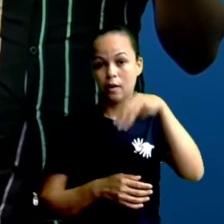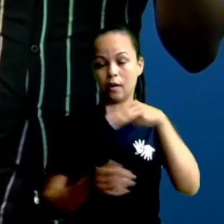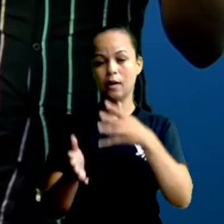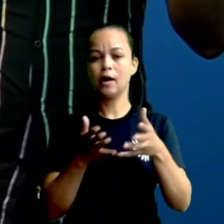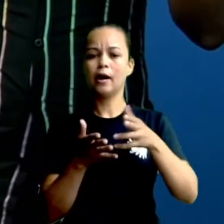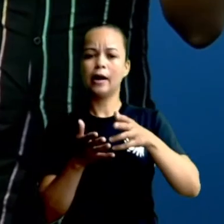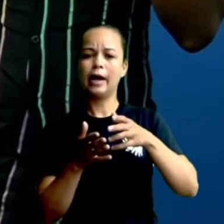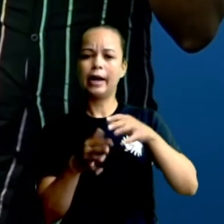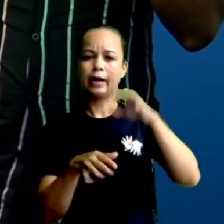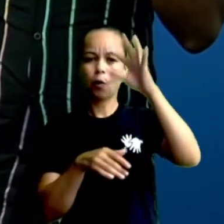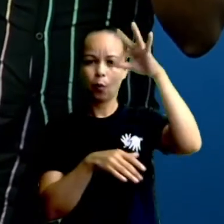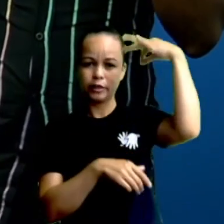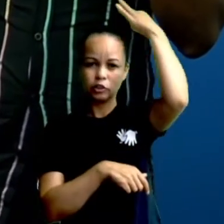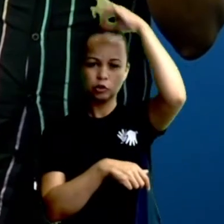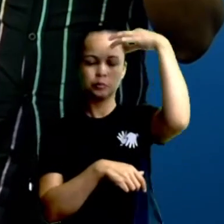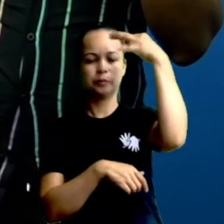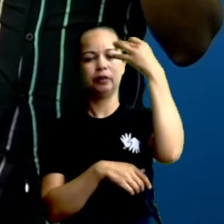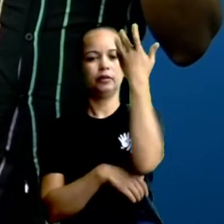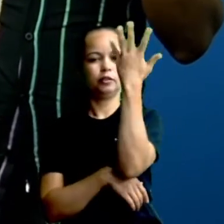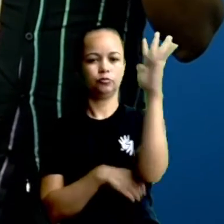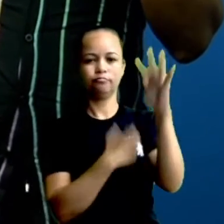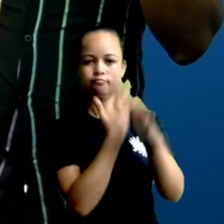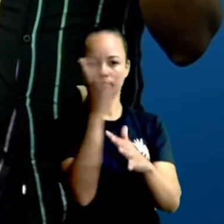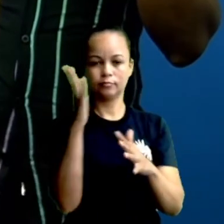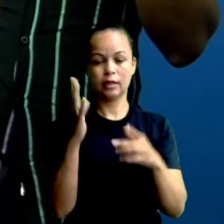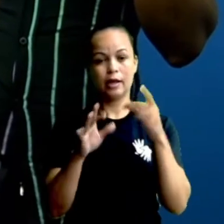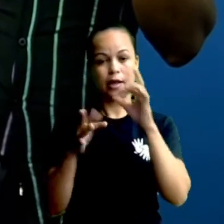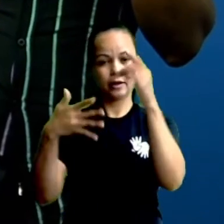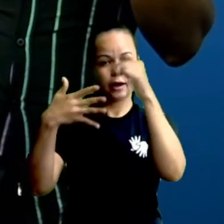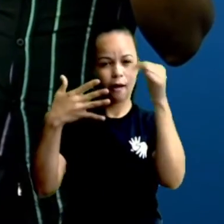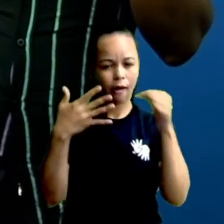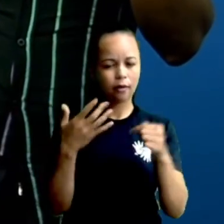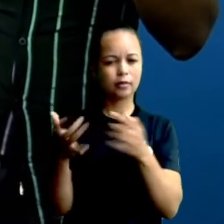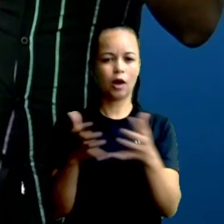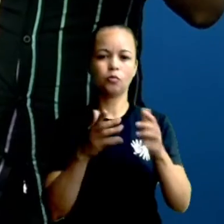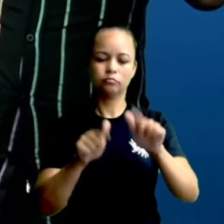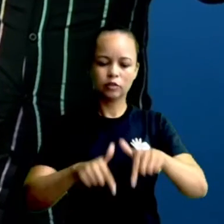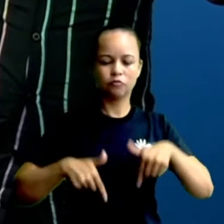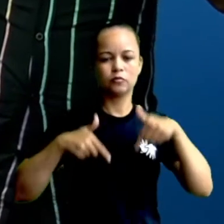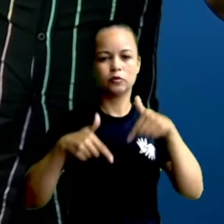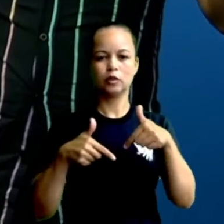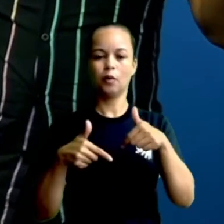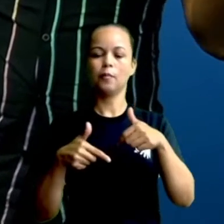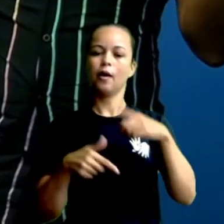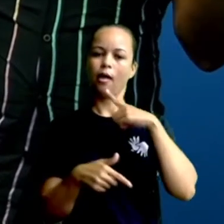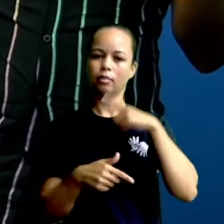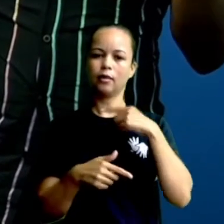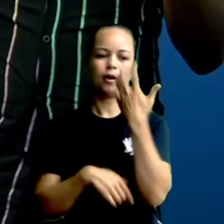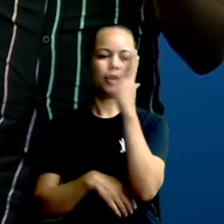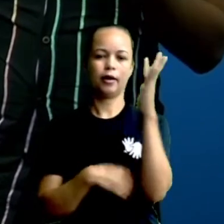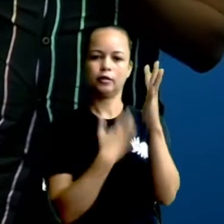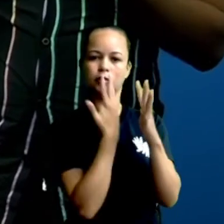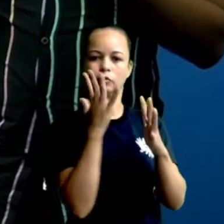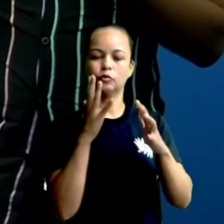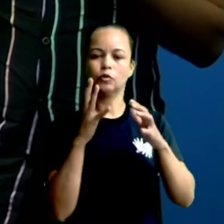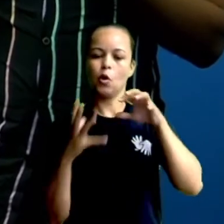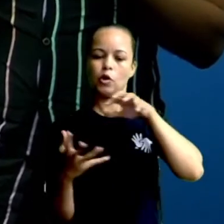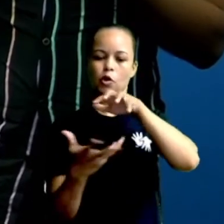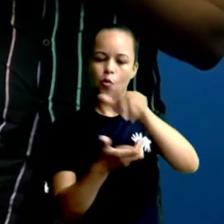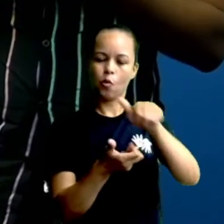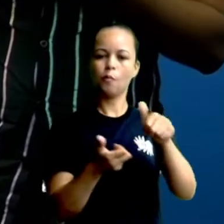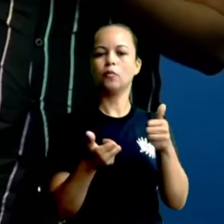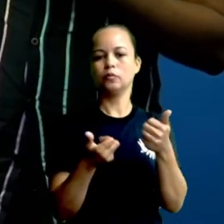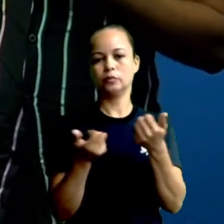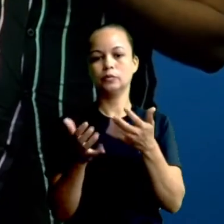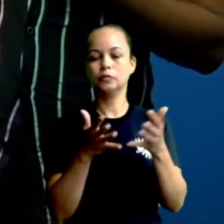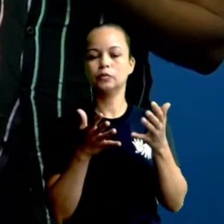da natureza. E eles acreditavam que cada espírito desse possuía uma função para poder manter a natureza e o mundo material em